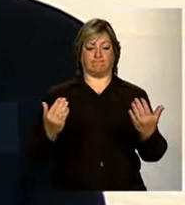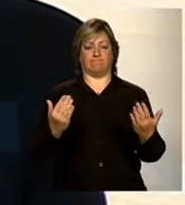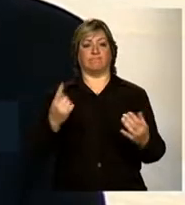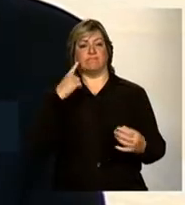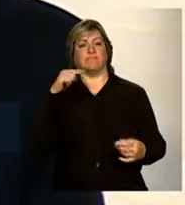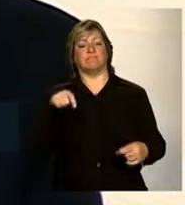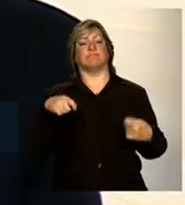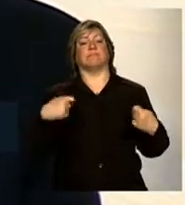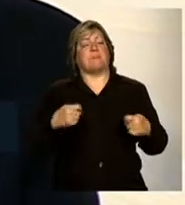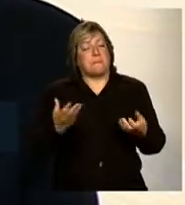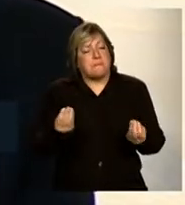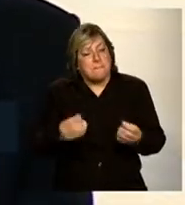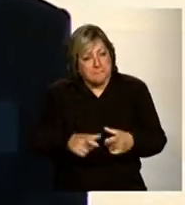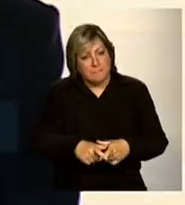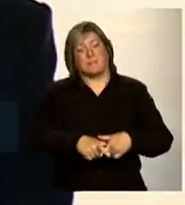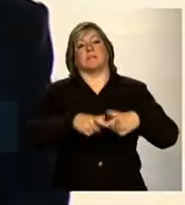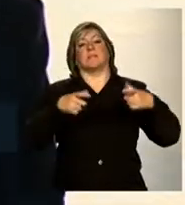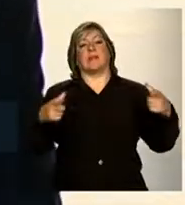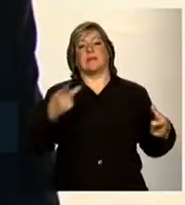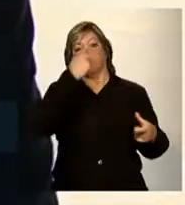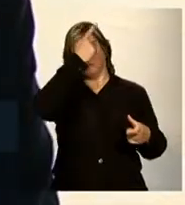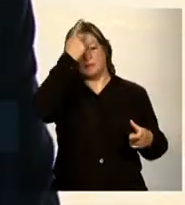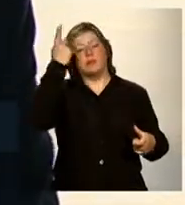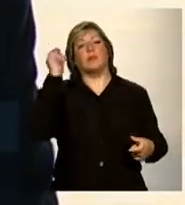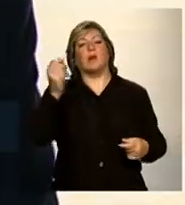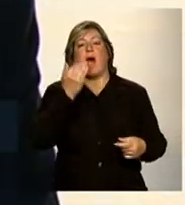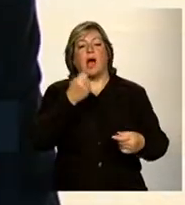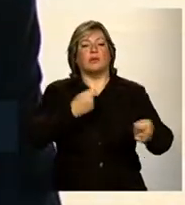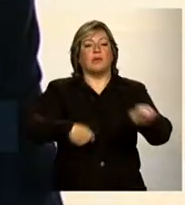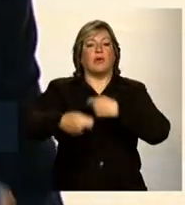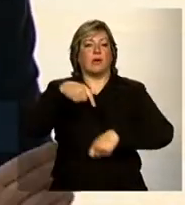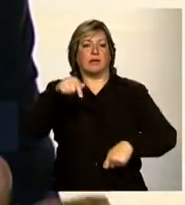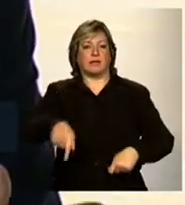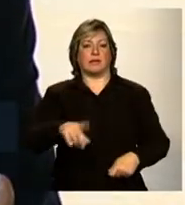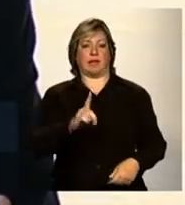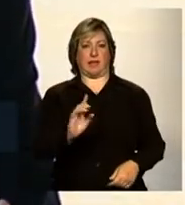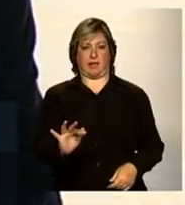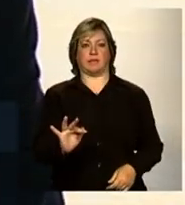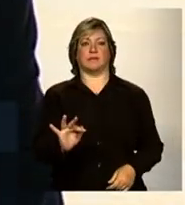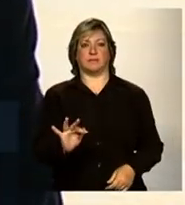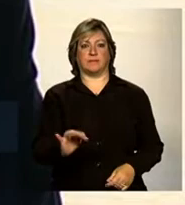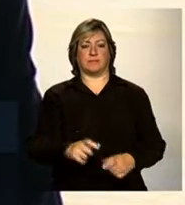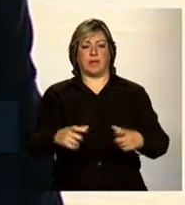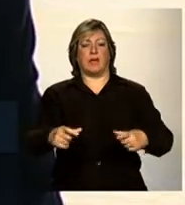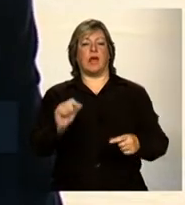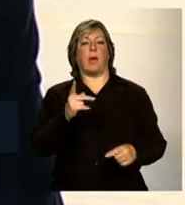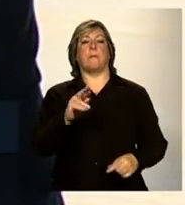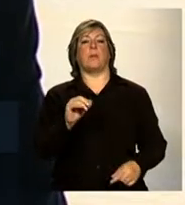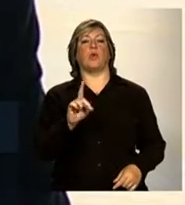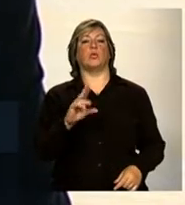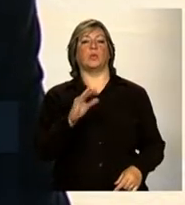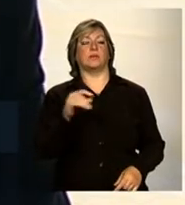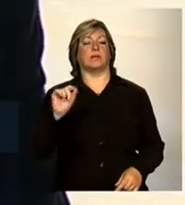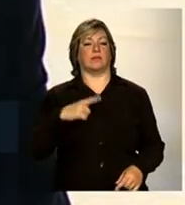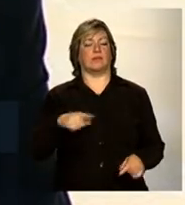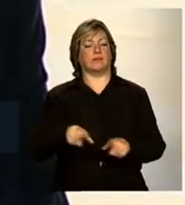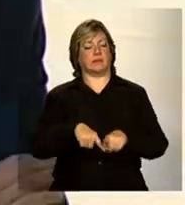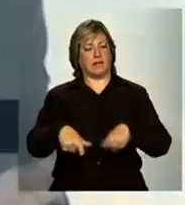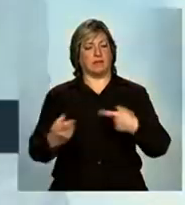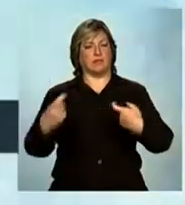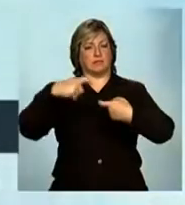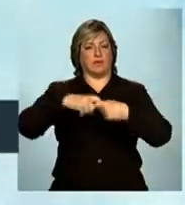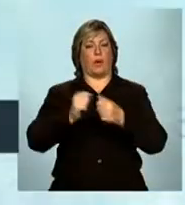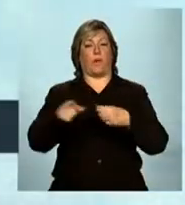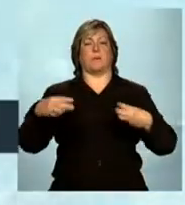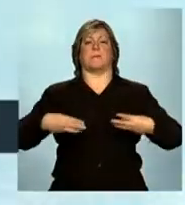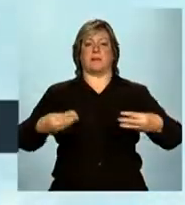gigantesco para ampliar a produção no distrito federal e nesse sentido Nós já estamos trabalhando com o Ministério da Pesca e